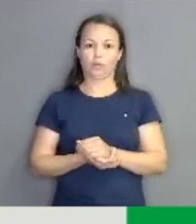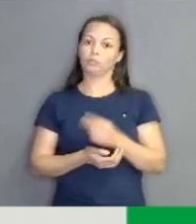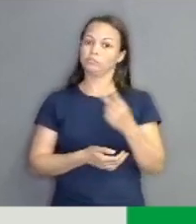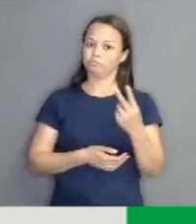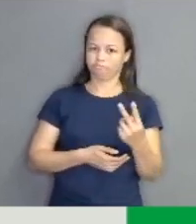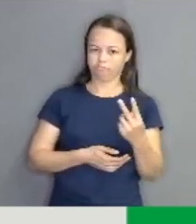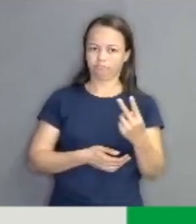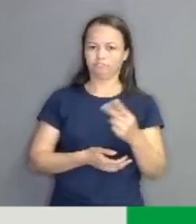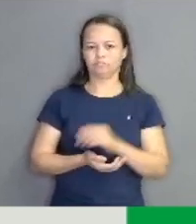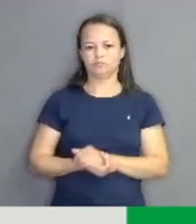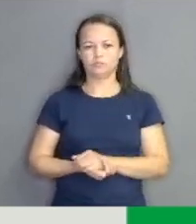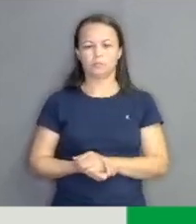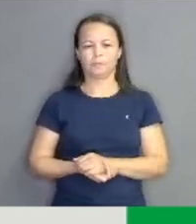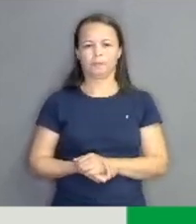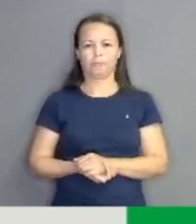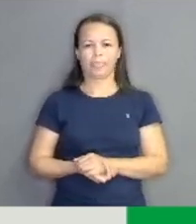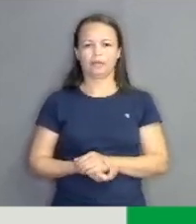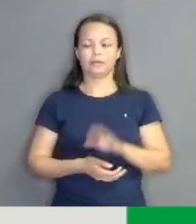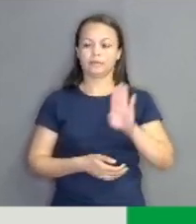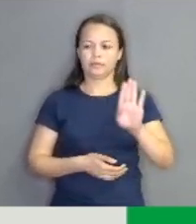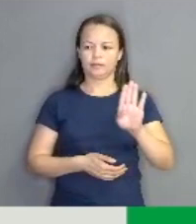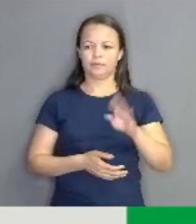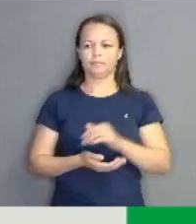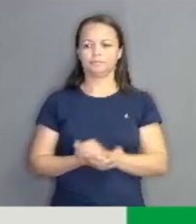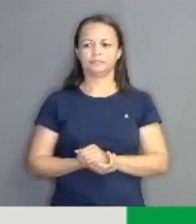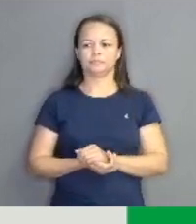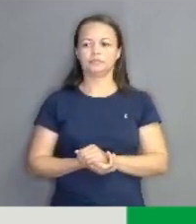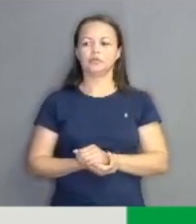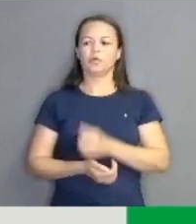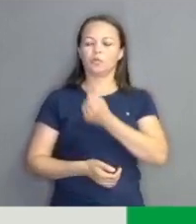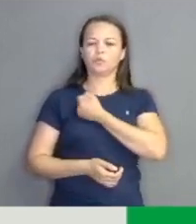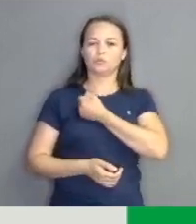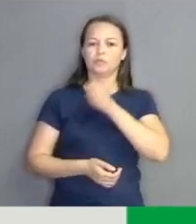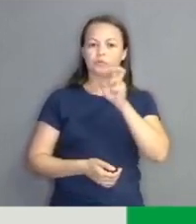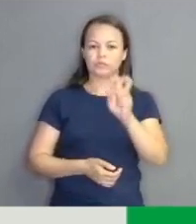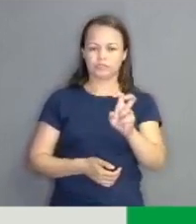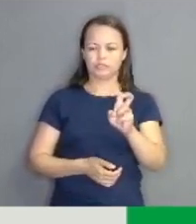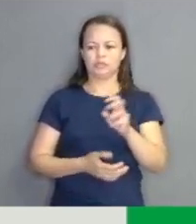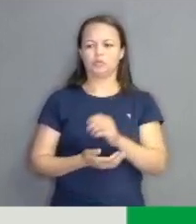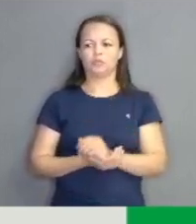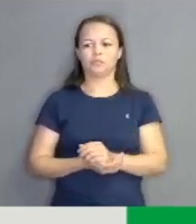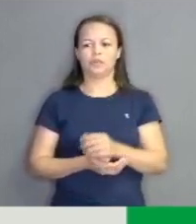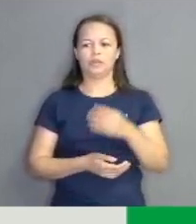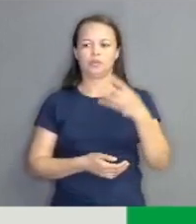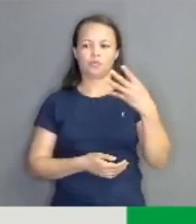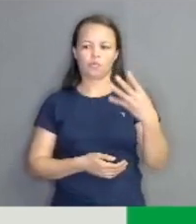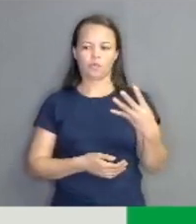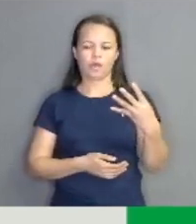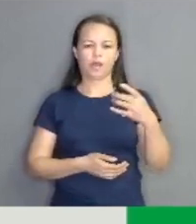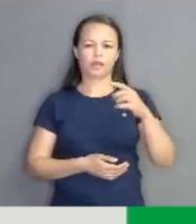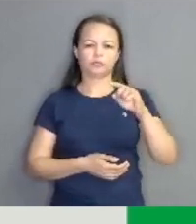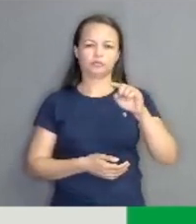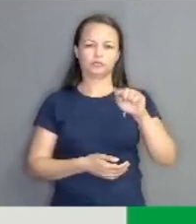isso? Na letra B, o algarismo 5 em